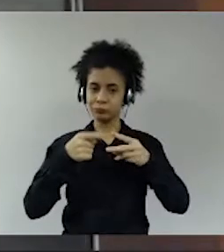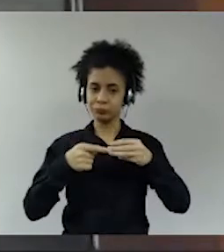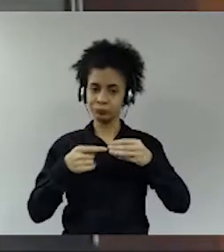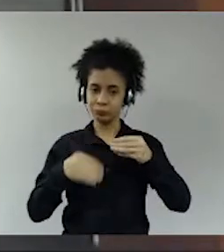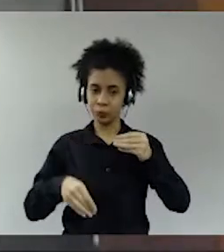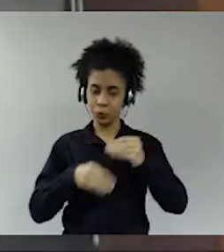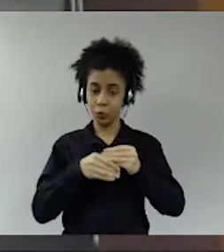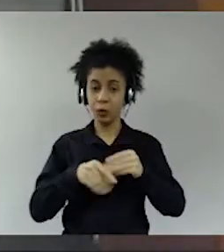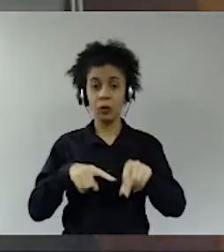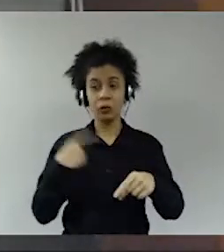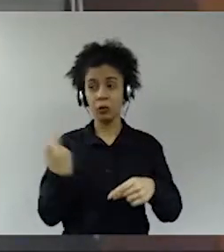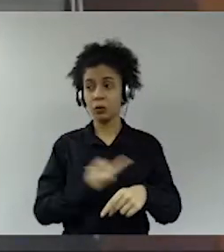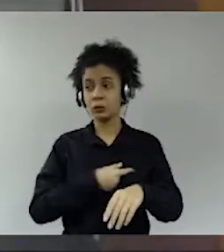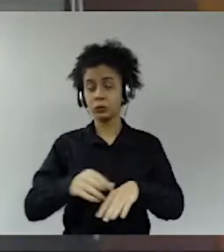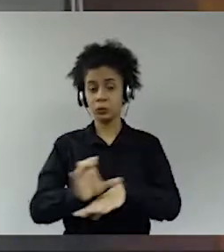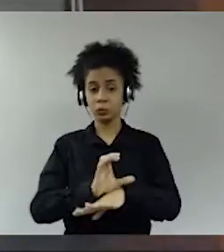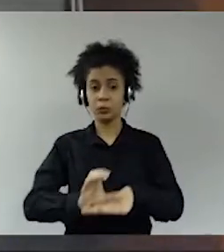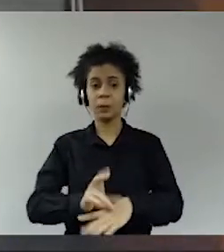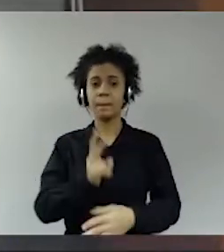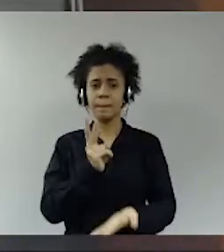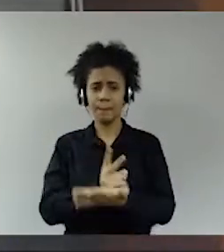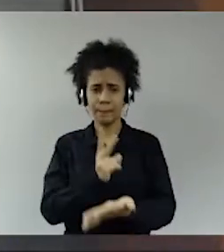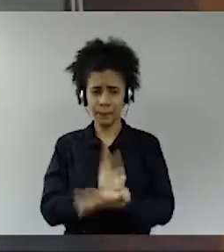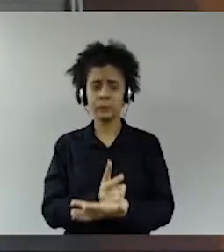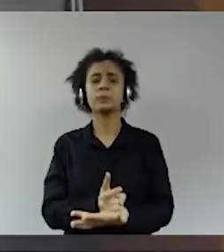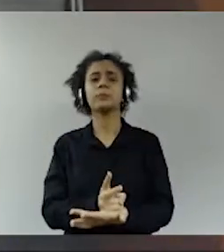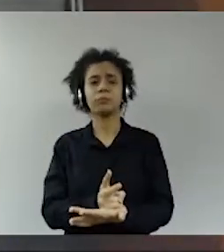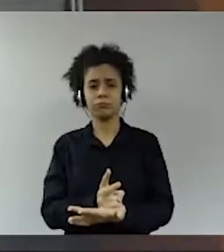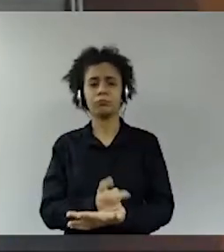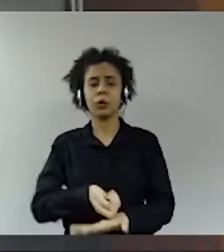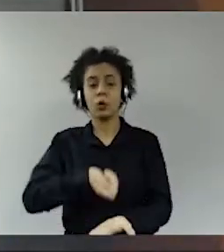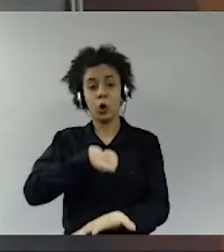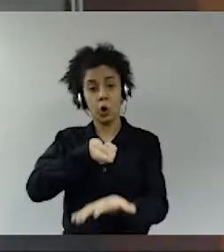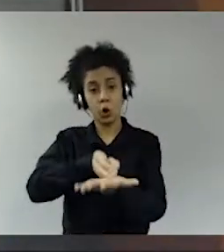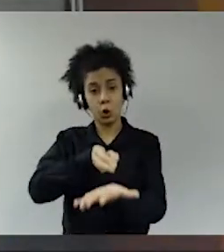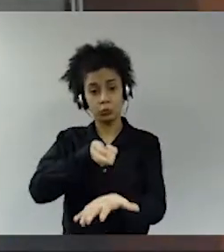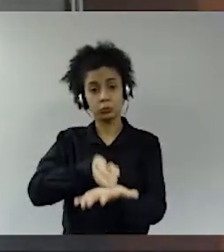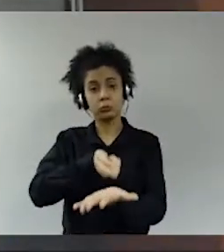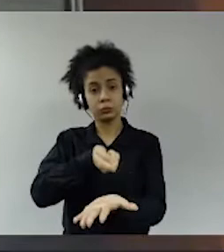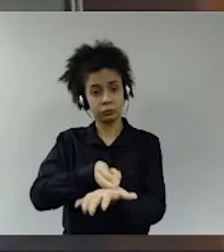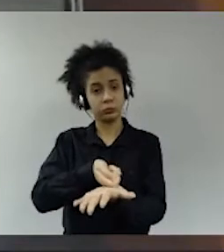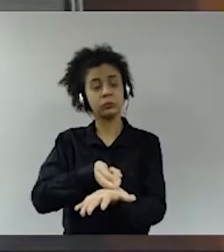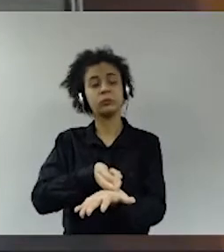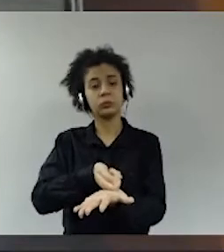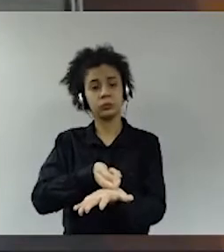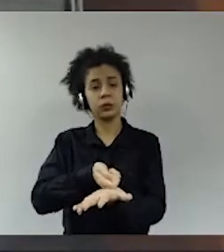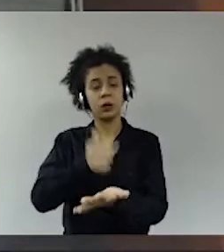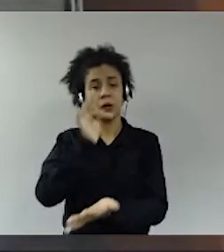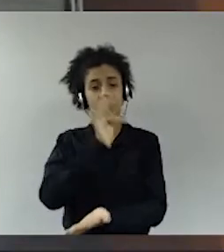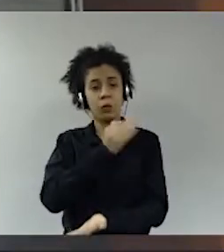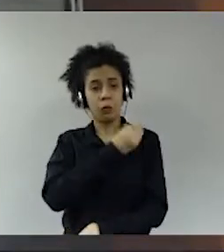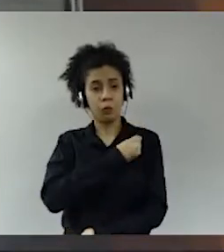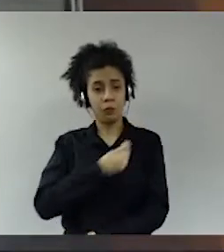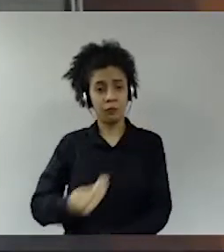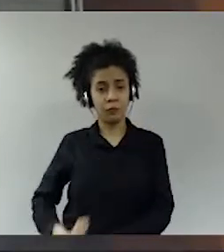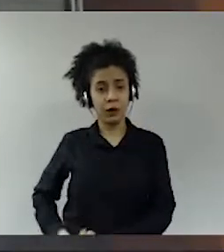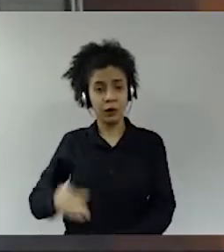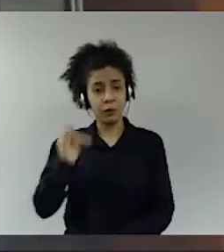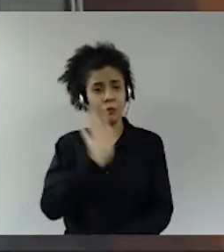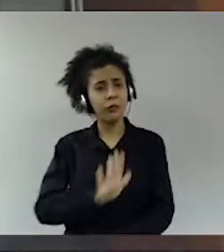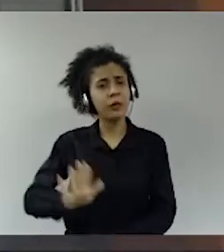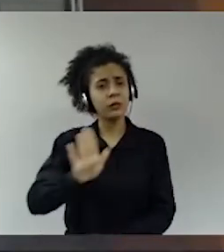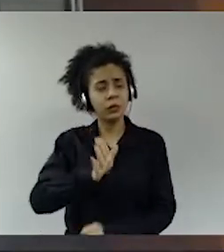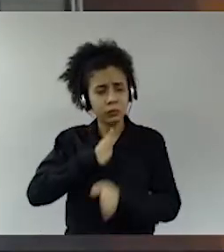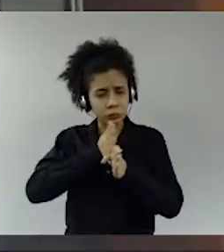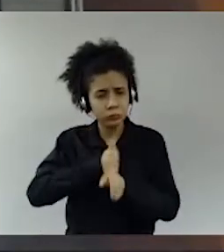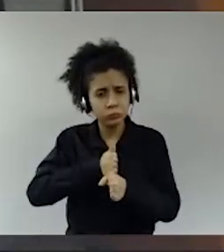nossa Constituição, mesmo assim, obriga a União Federal a seguir o rito